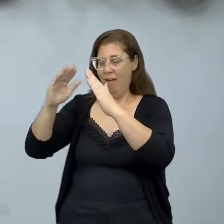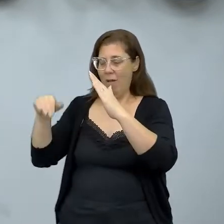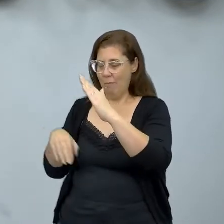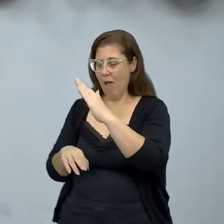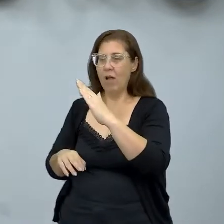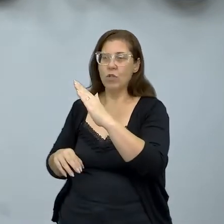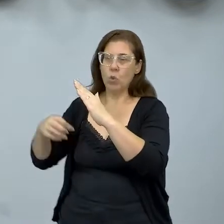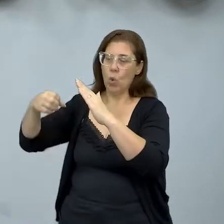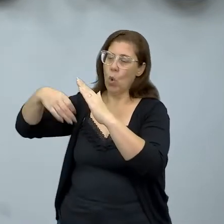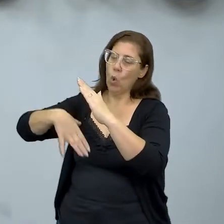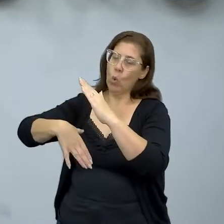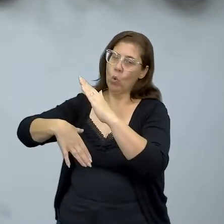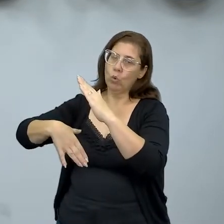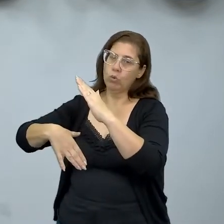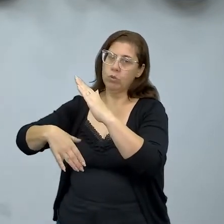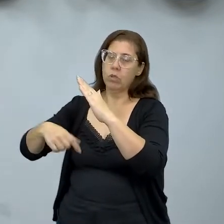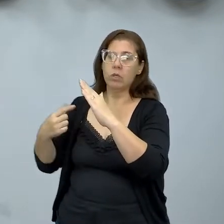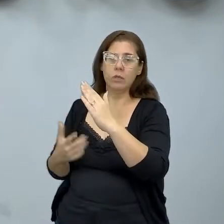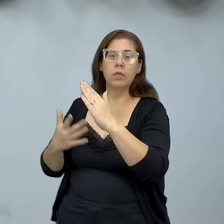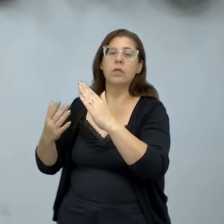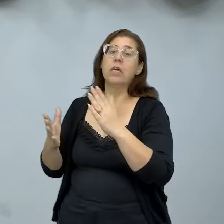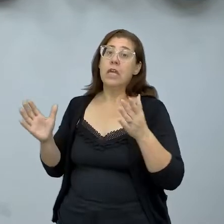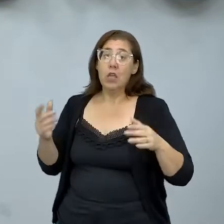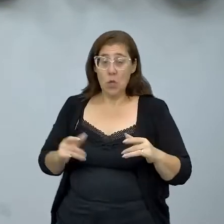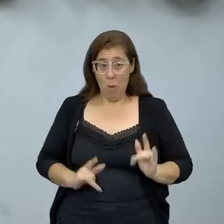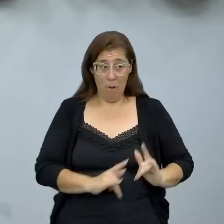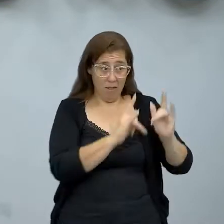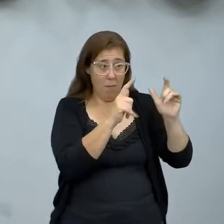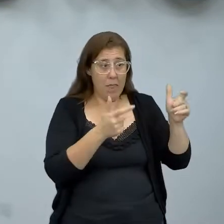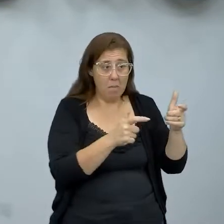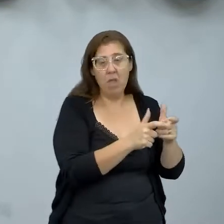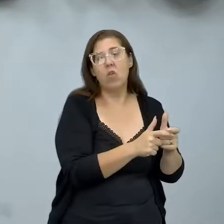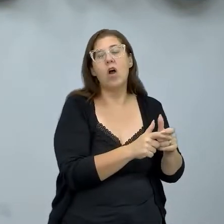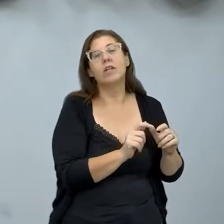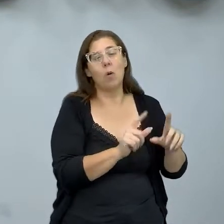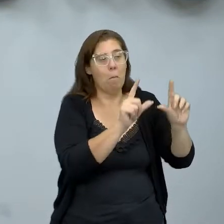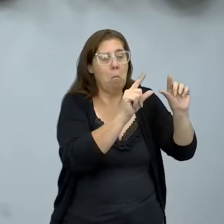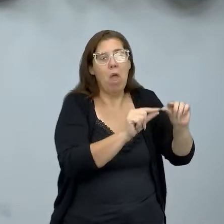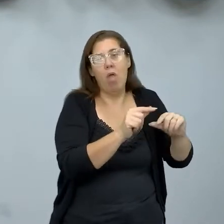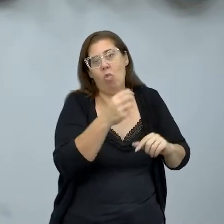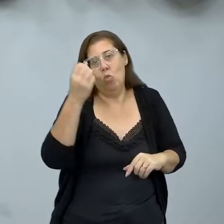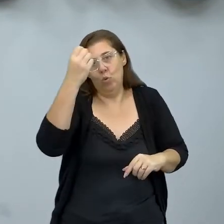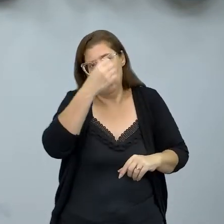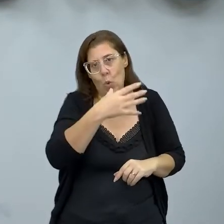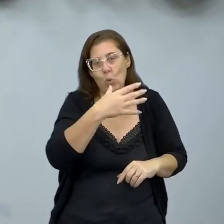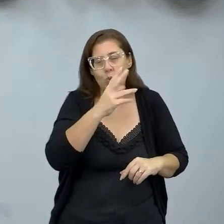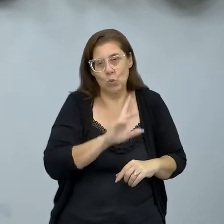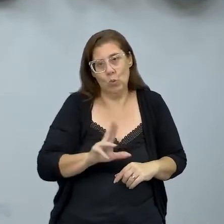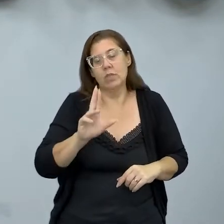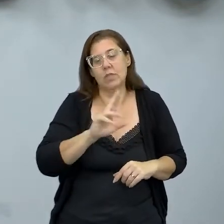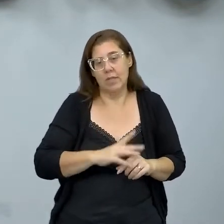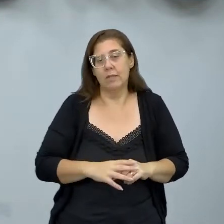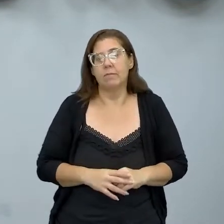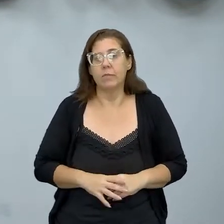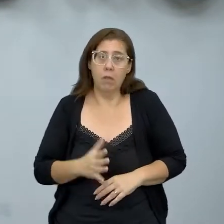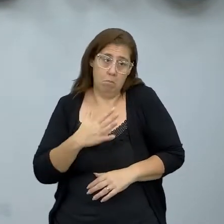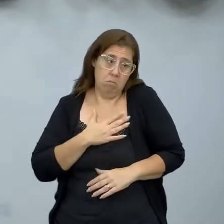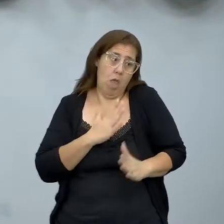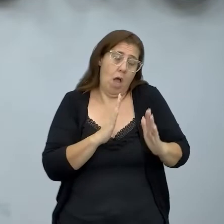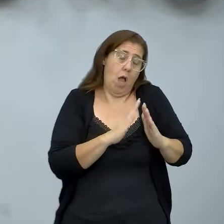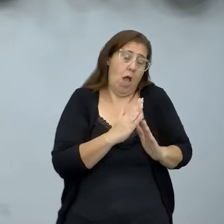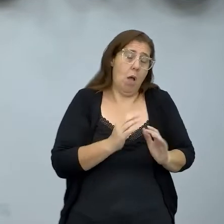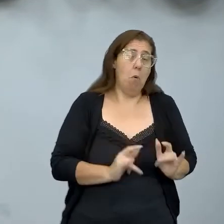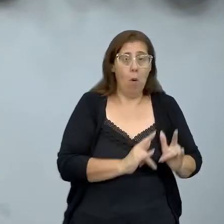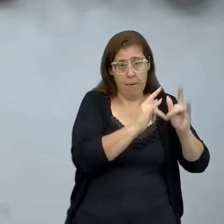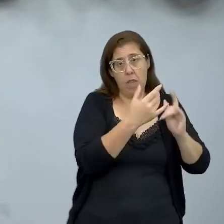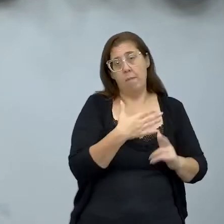daqui a pouco eu volto e consumia. No apartamento, por ser menor, eu acabo consumindo menos energia. Realmente isso faz diferença. Pelo menos na minha casa fez